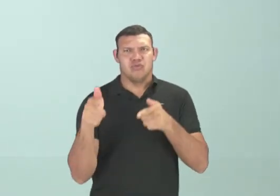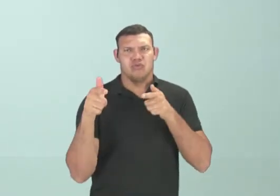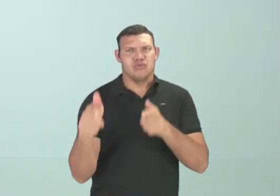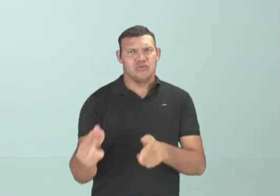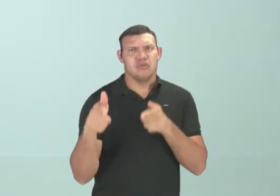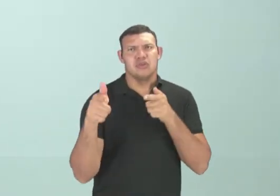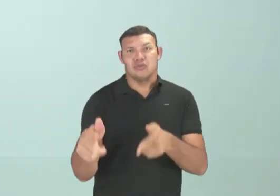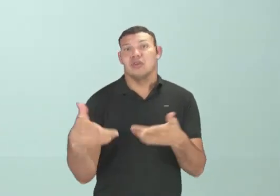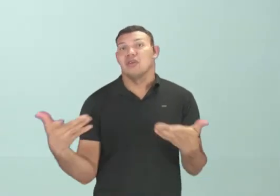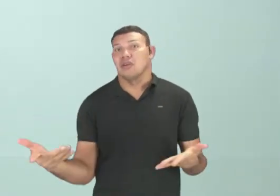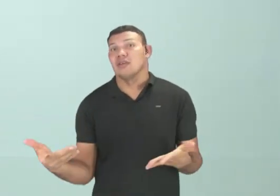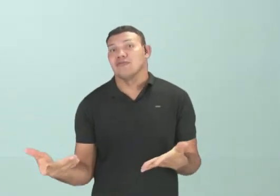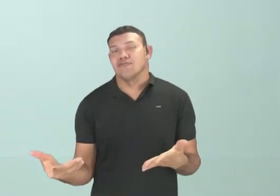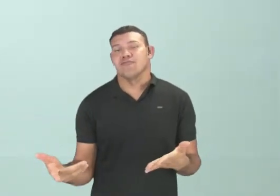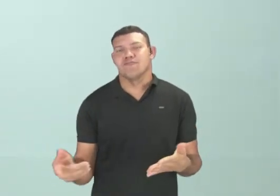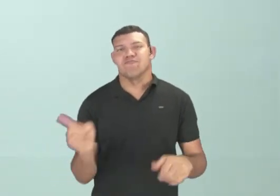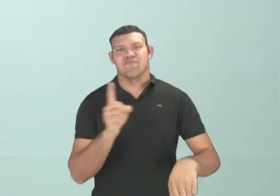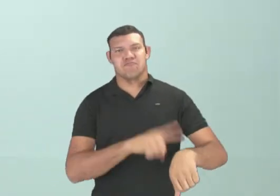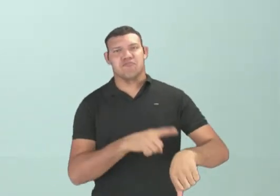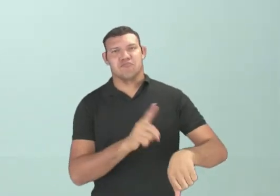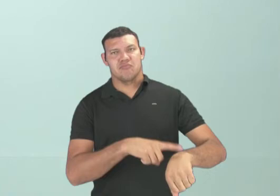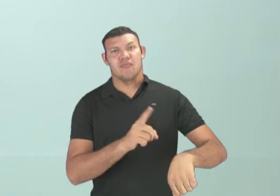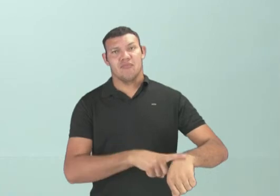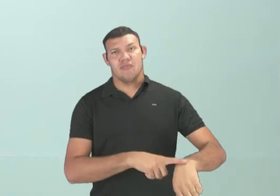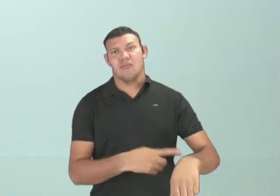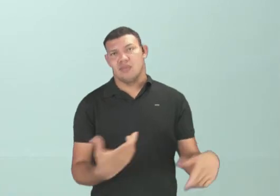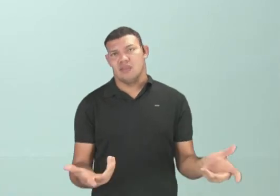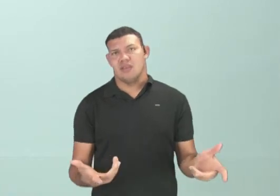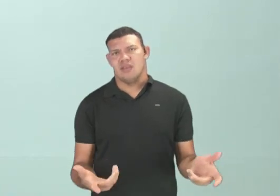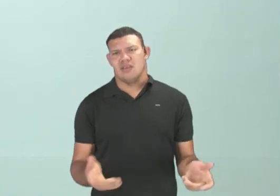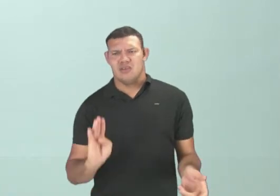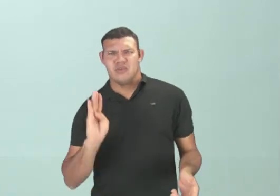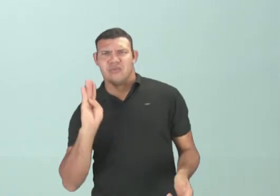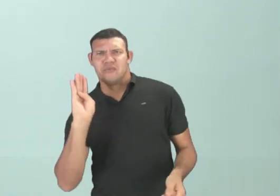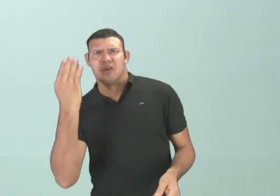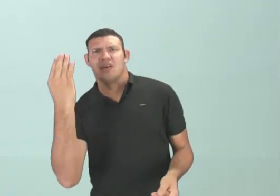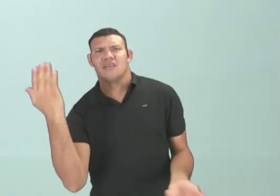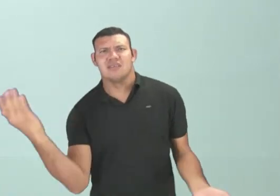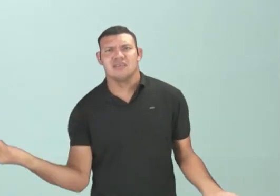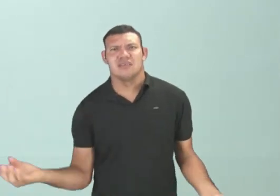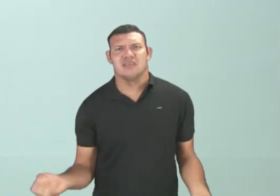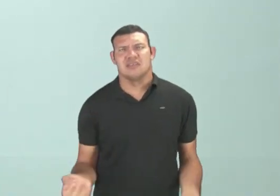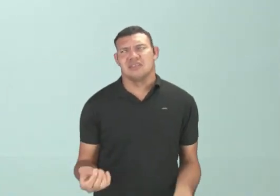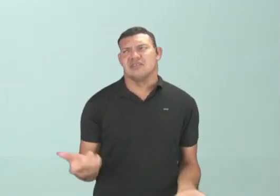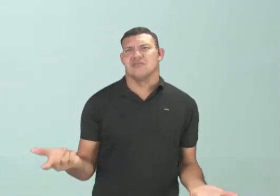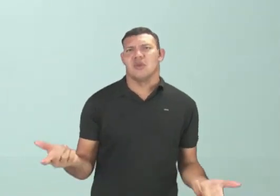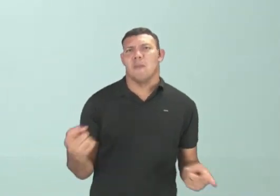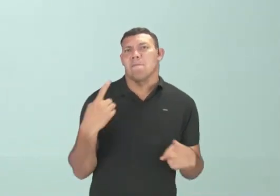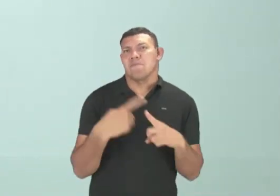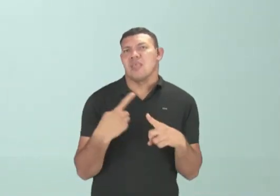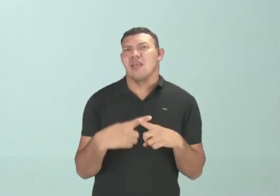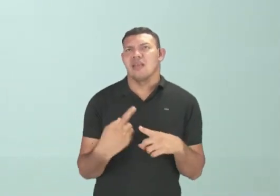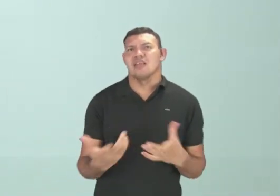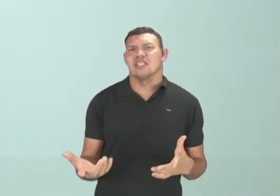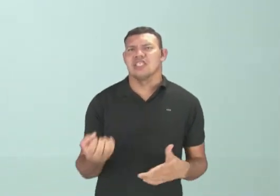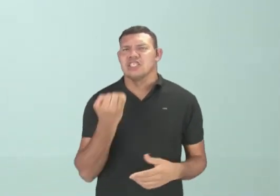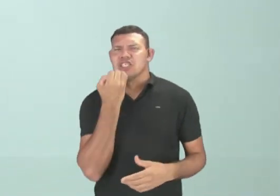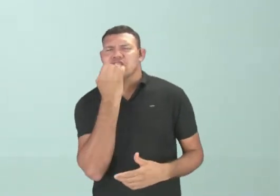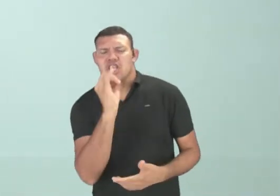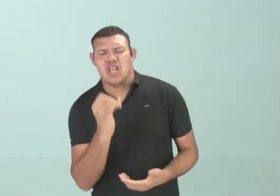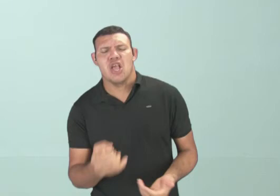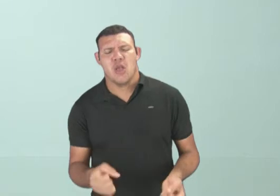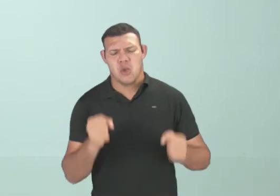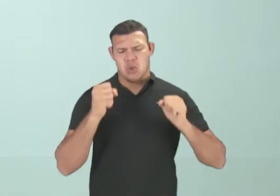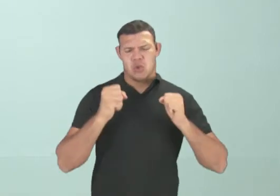hipocrisia da época, né, daquela farsa que as pessoas tinham idealizado de que se